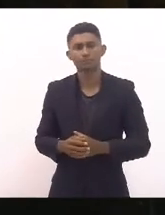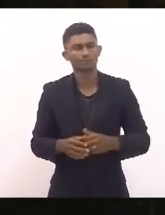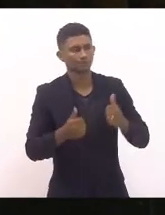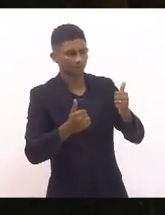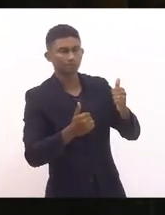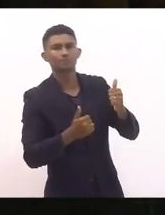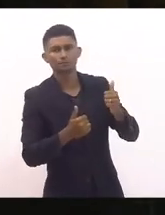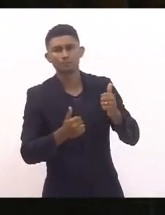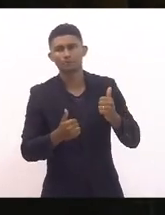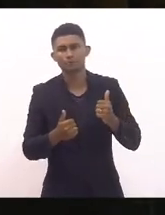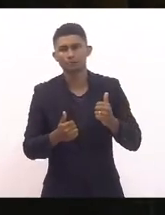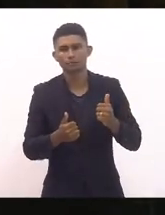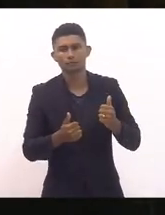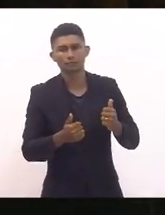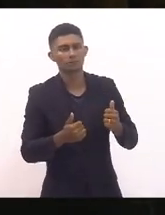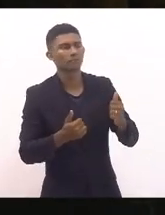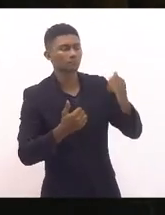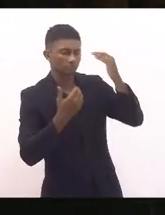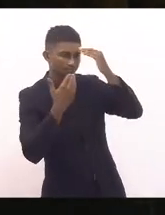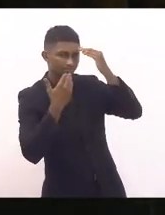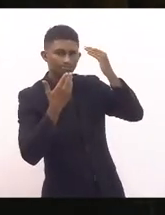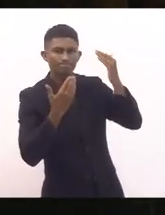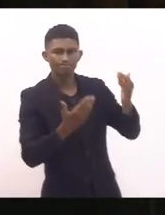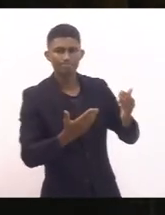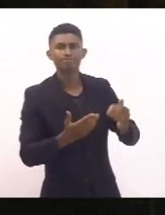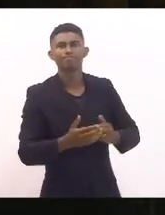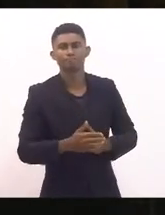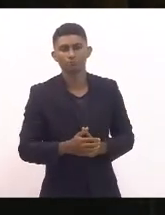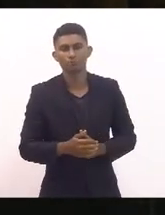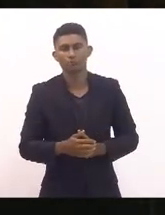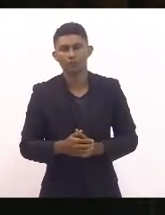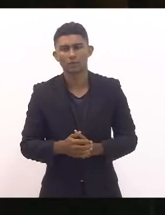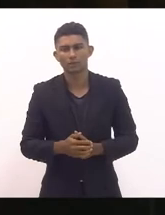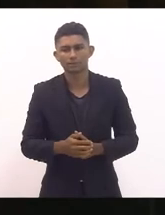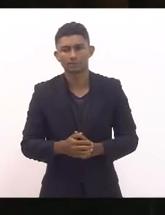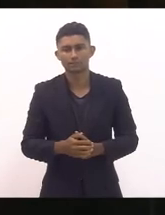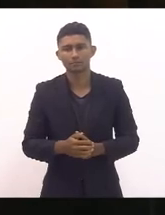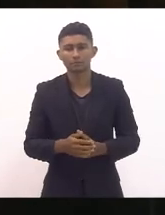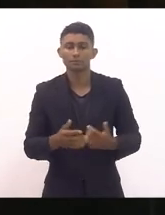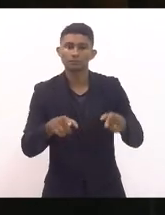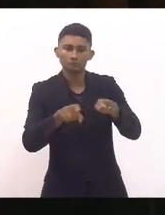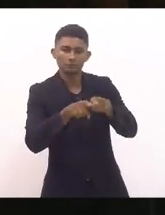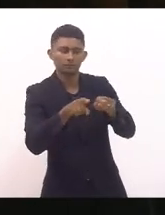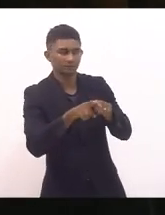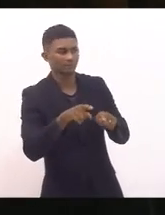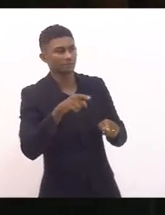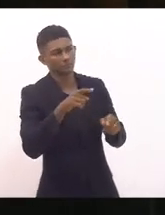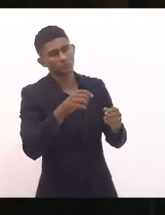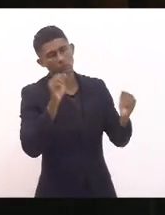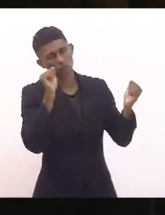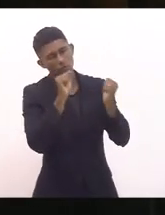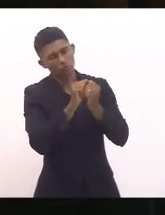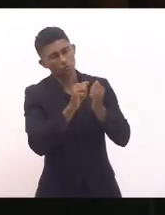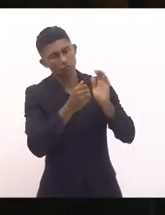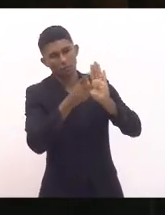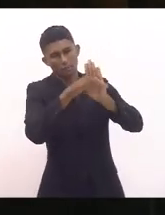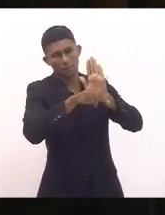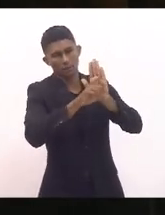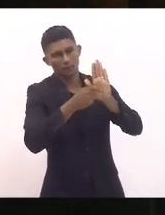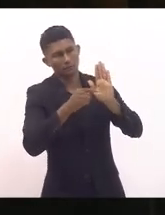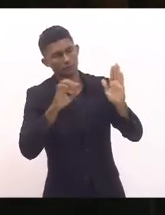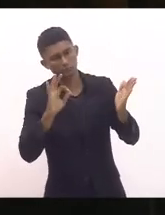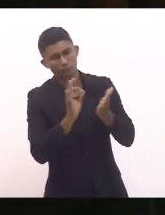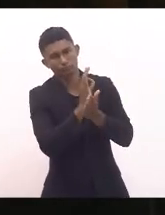Antes de mais nada, eu que já agradeço a sua fala. E segundo, por me oferecer a autoria junto de Vossa Excelência,